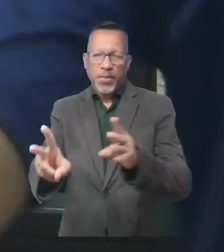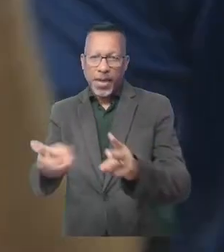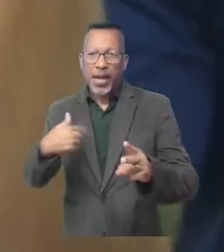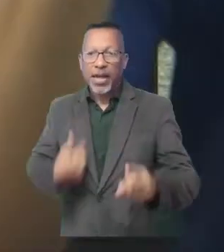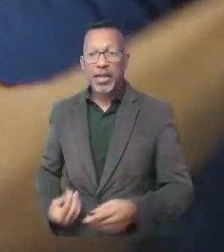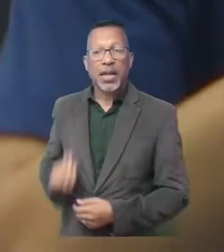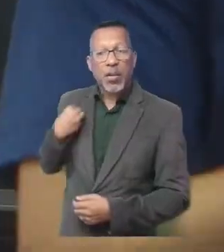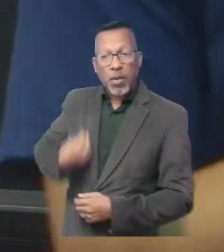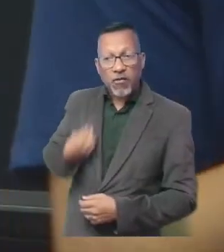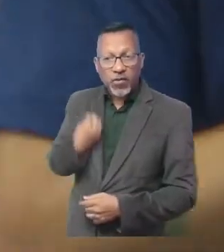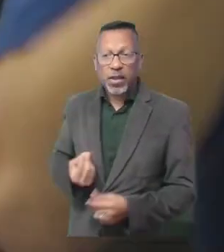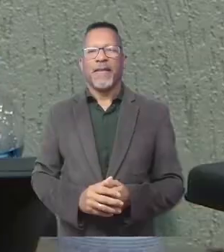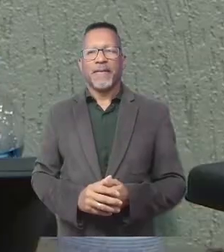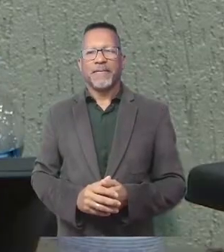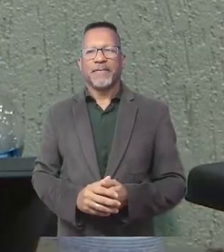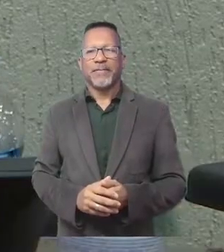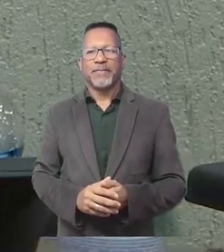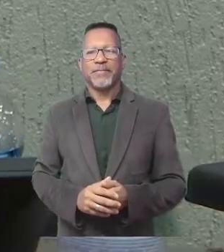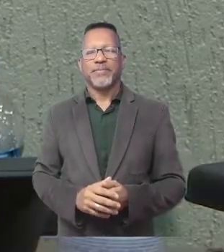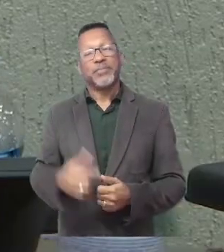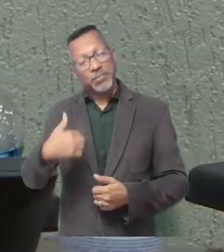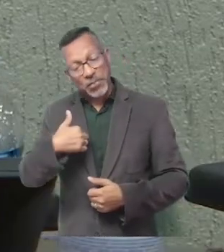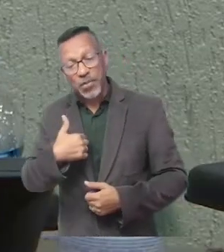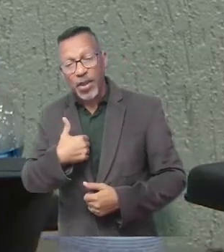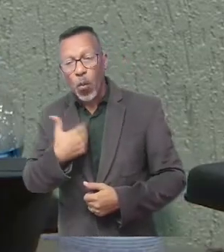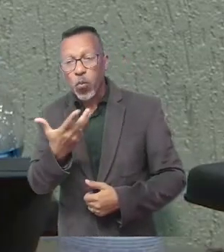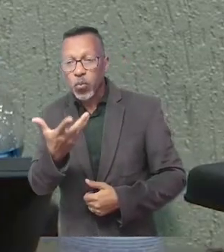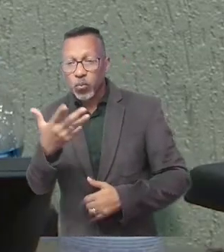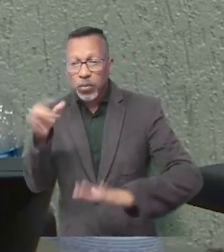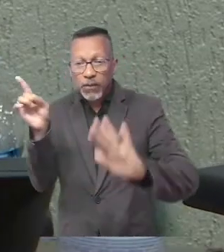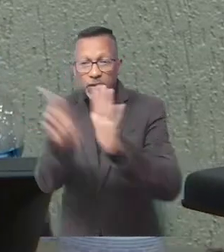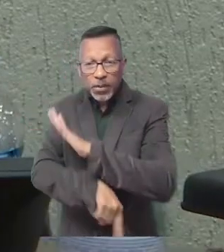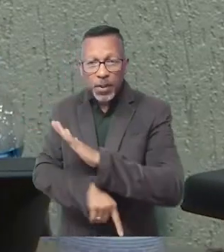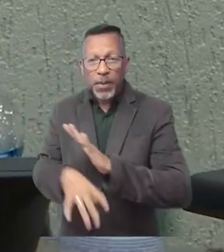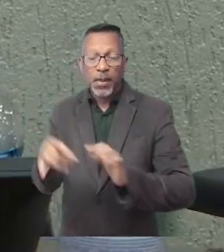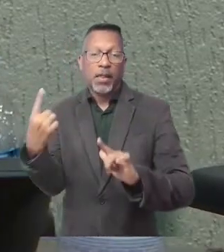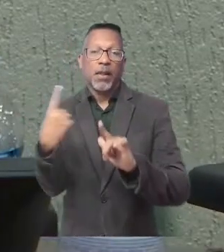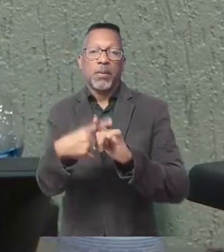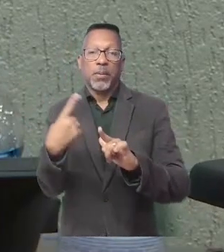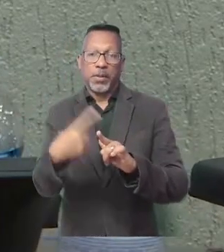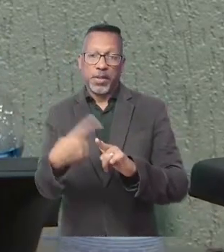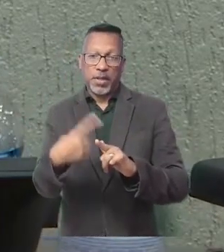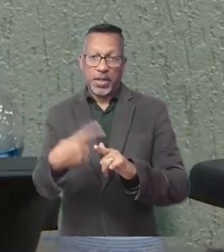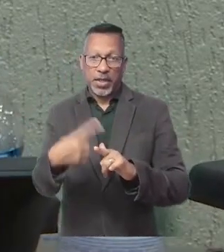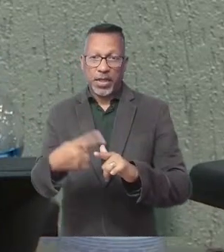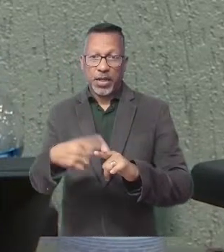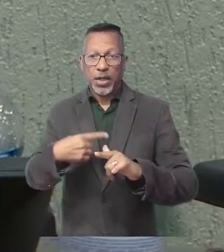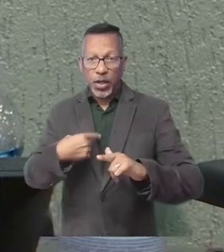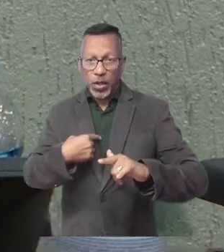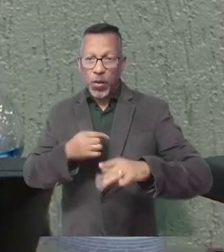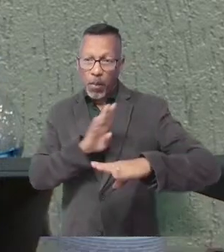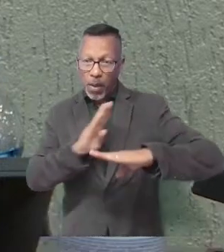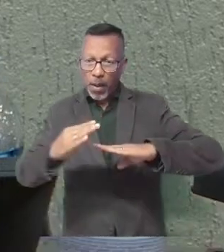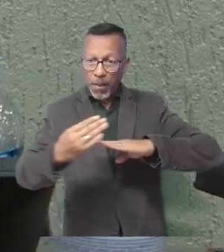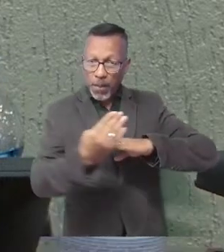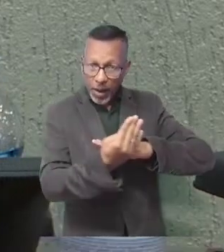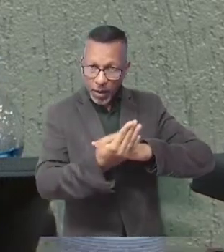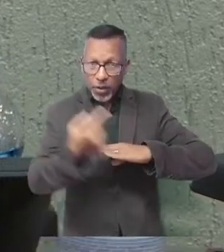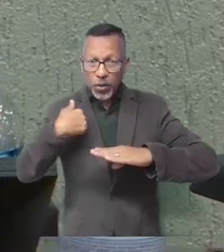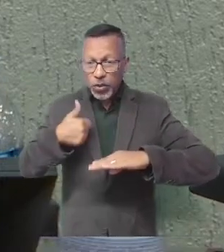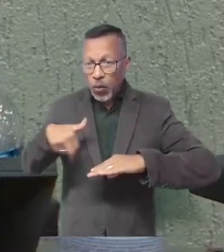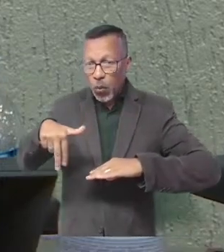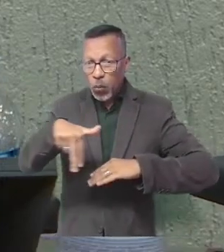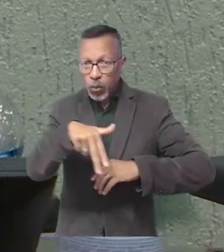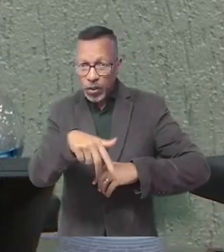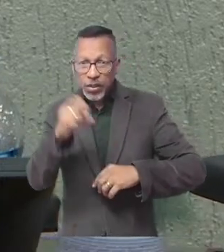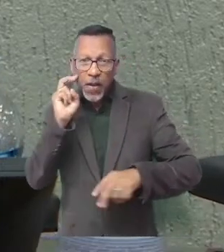vida normal e melhor. Eu gostaria de fazer uma pergunta, porque no meu bairro e por onde eu passo,